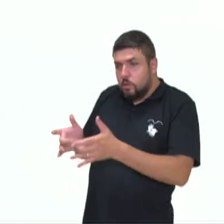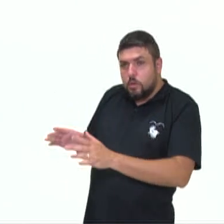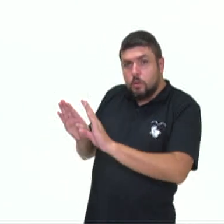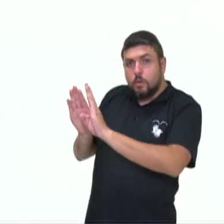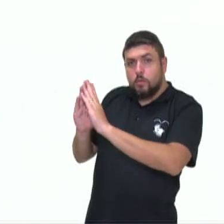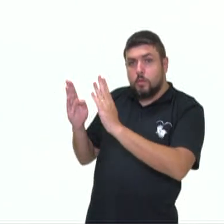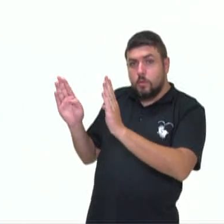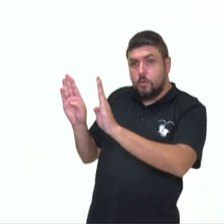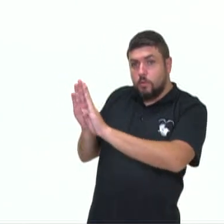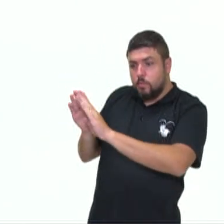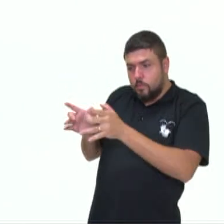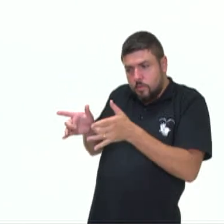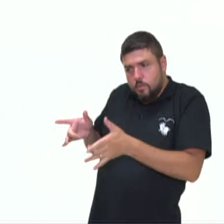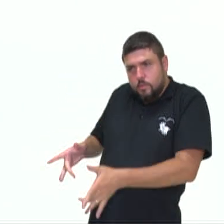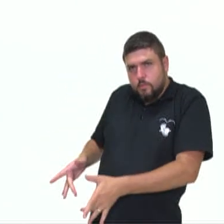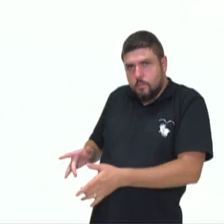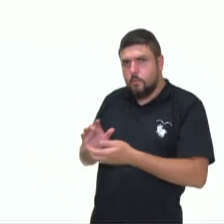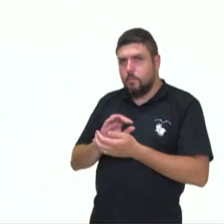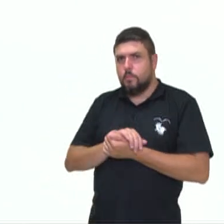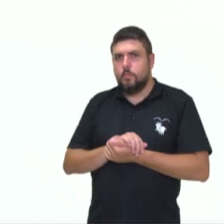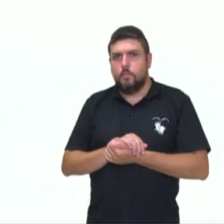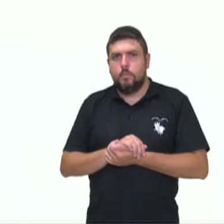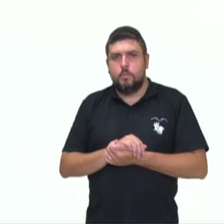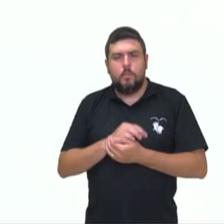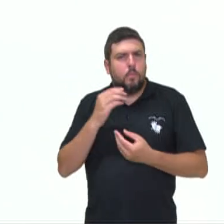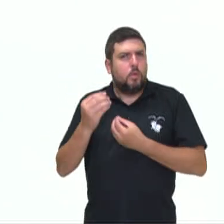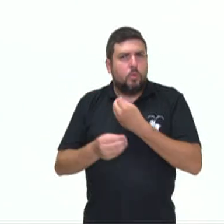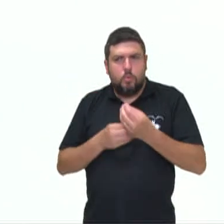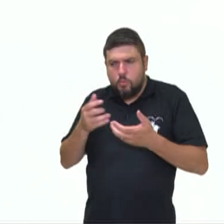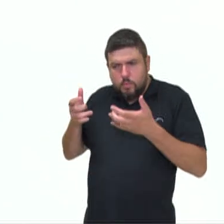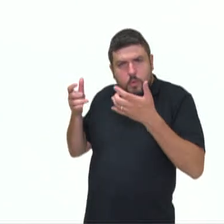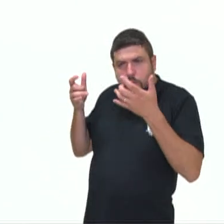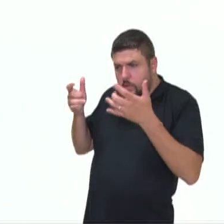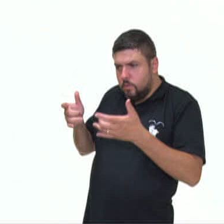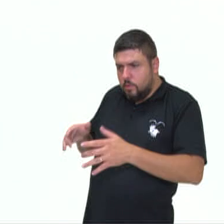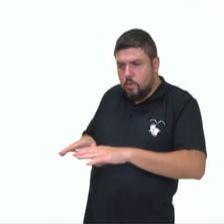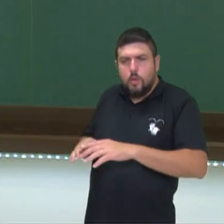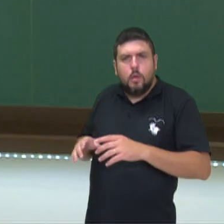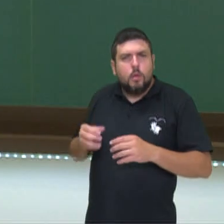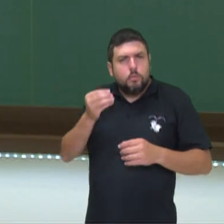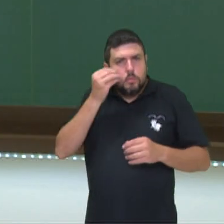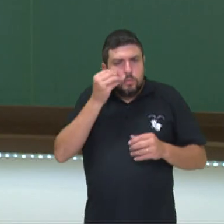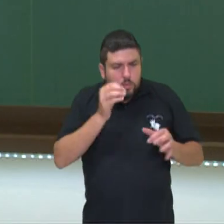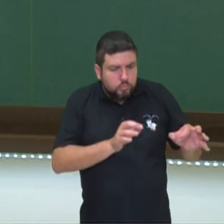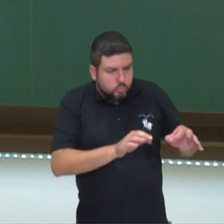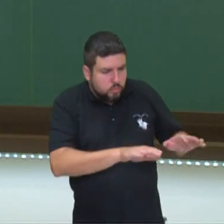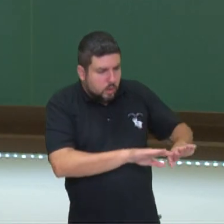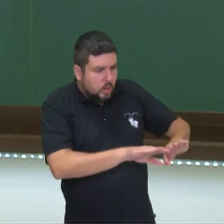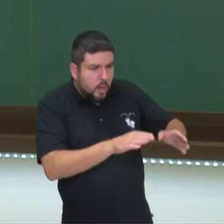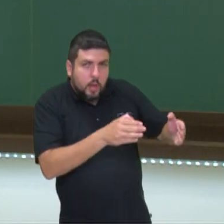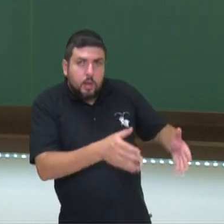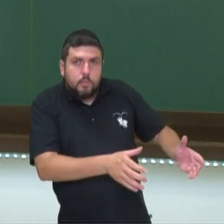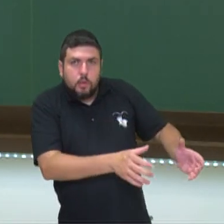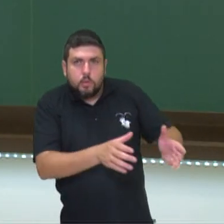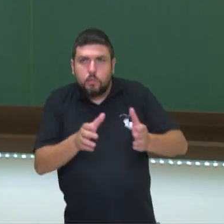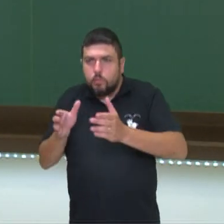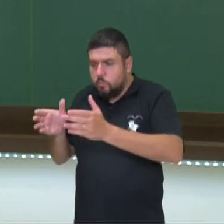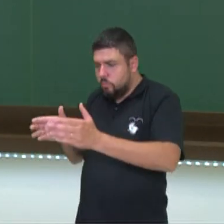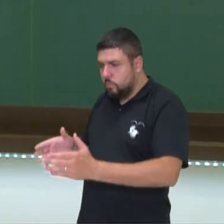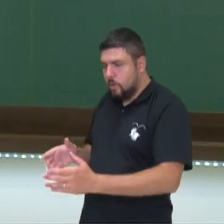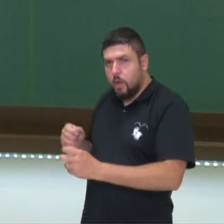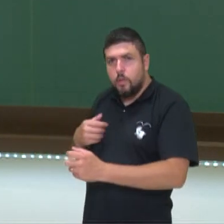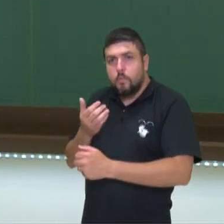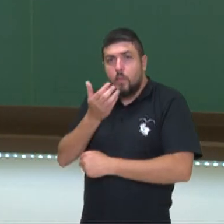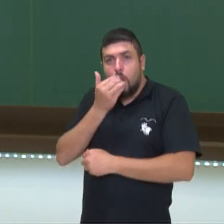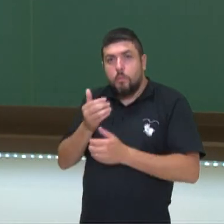quarto. Como assim, professor? Você deixa a comida, coloca uma mesinha ali na porta do quarto e deixa a comida ali.